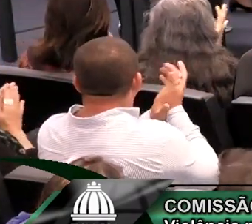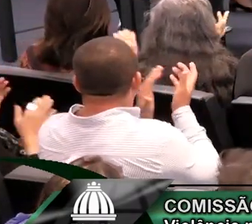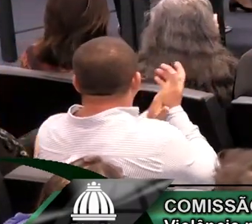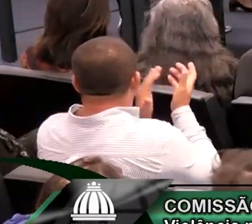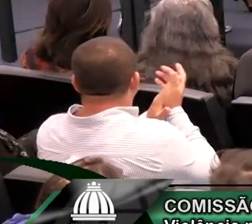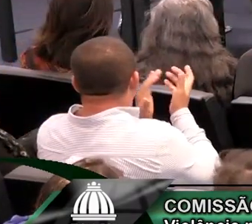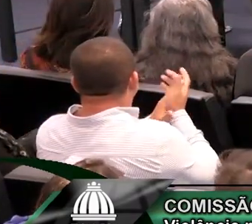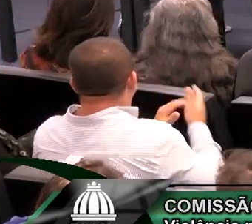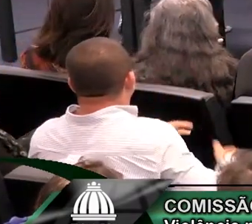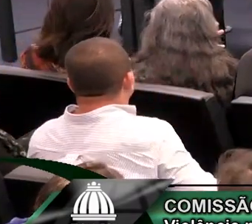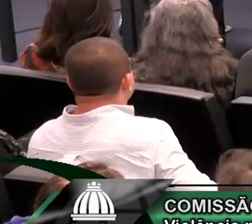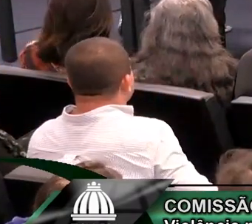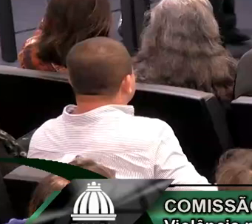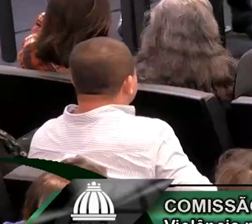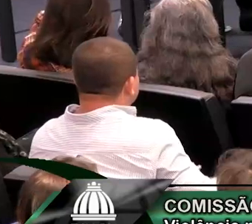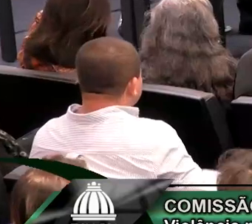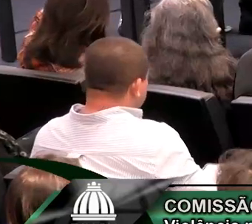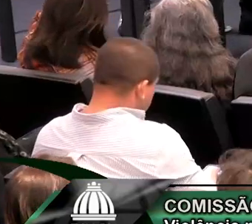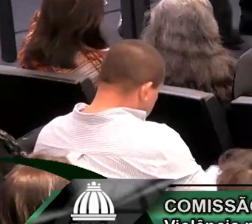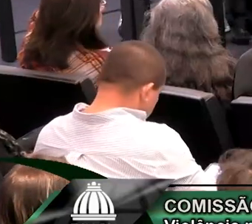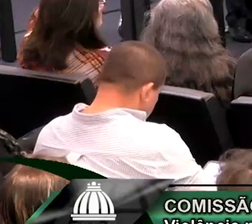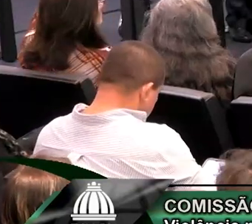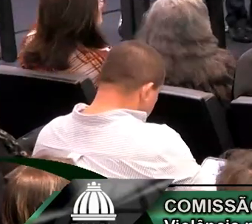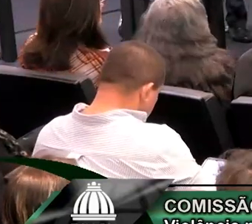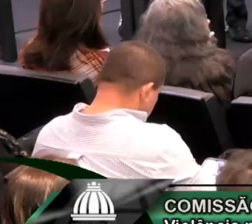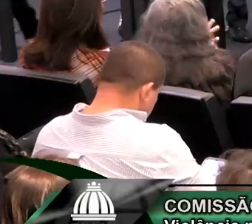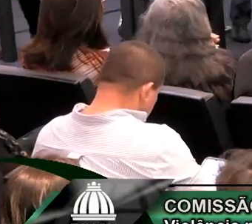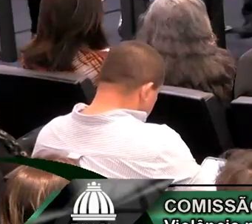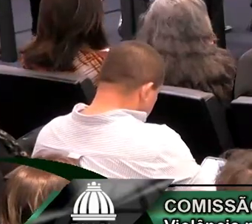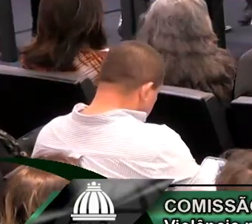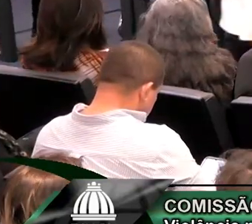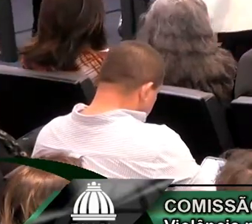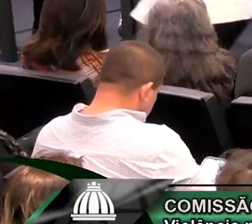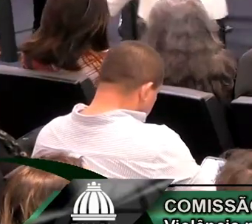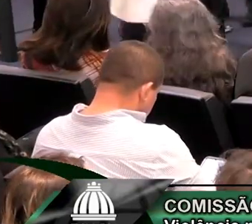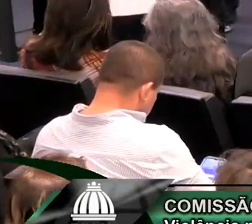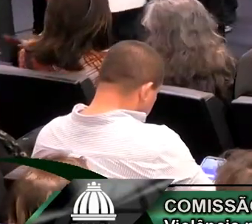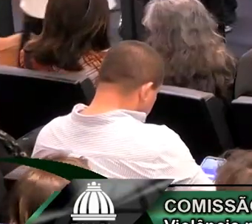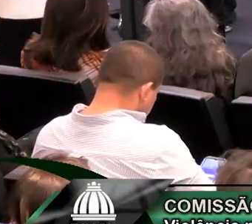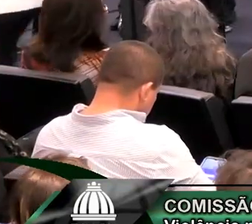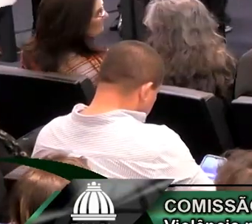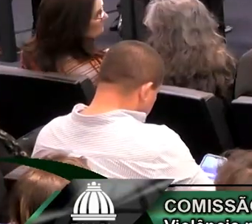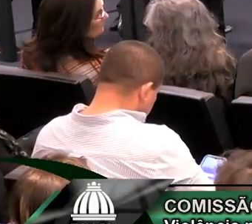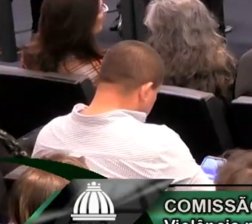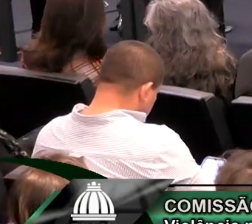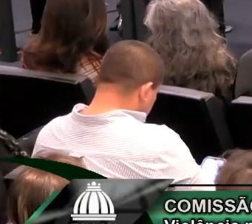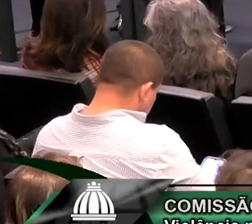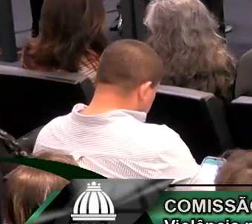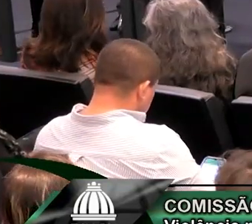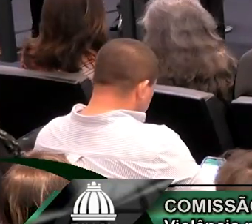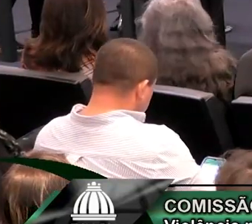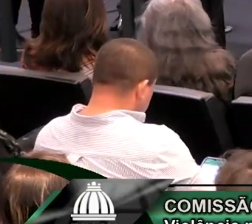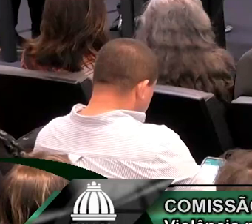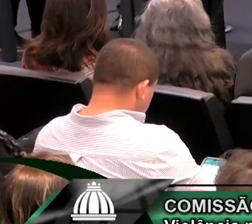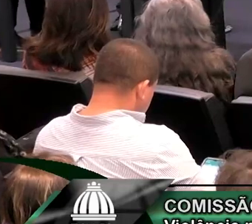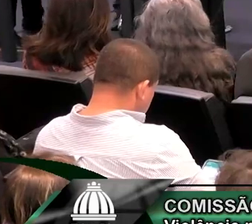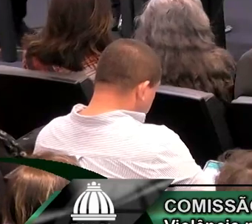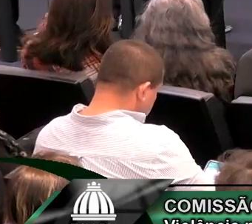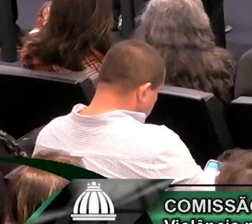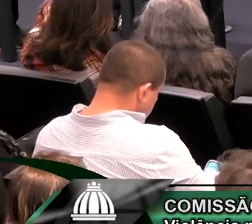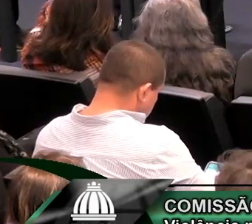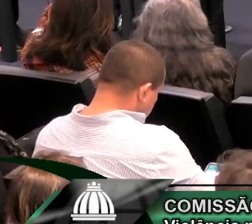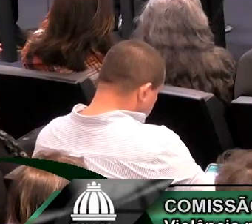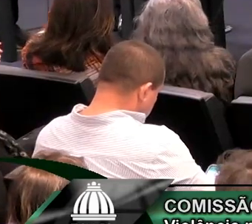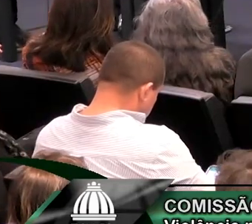gente pelo adiantado horário já são 14h25 teria várias pessoas para